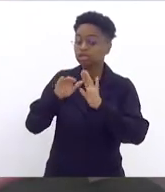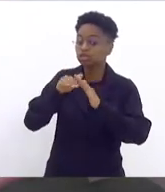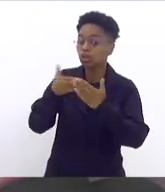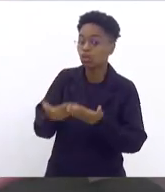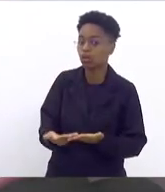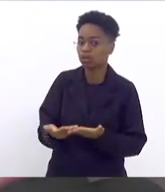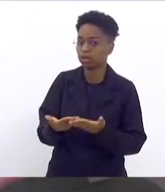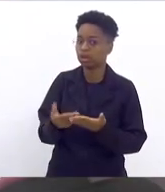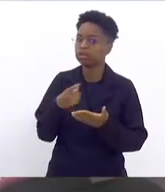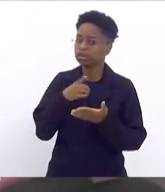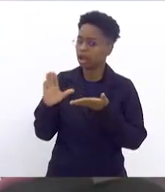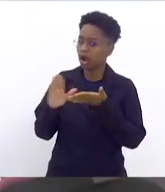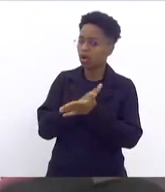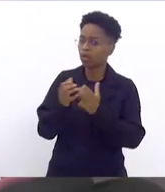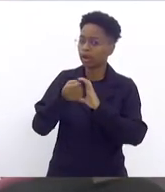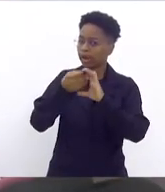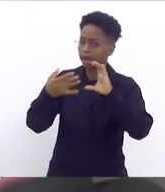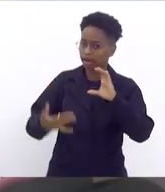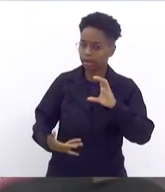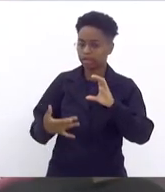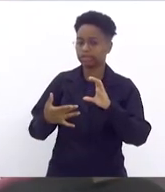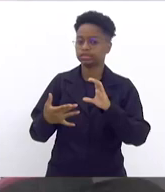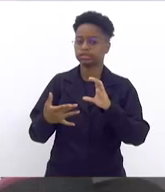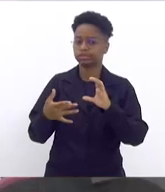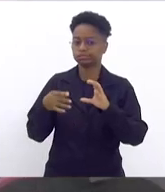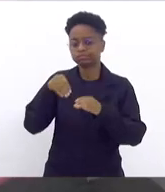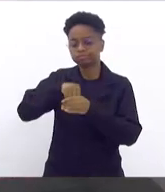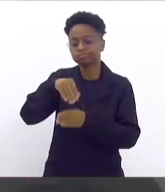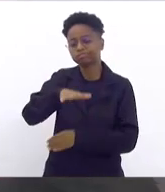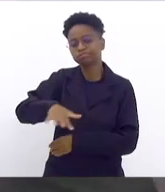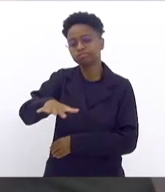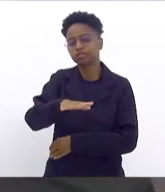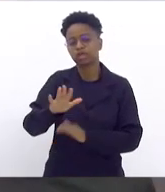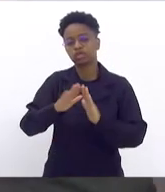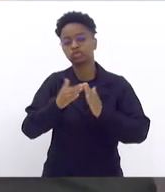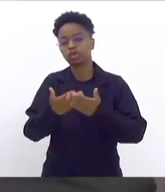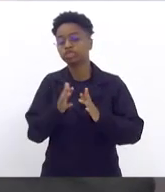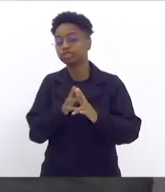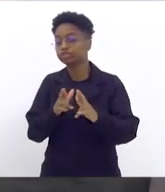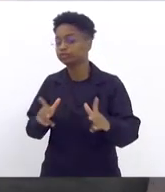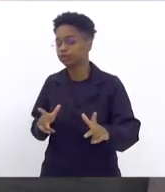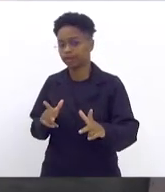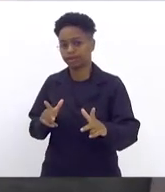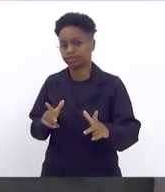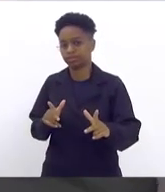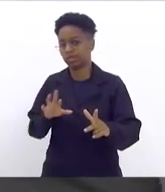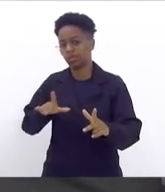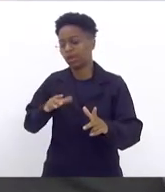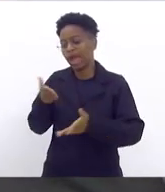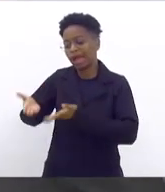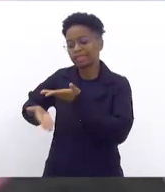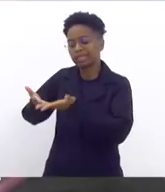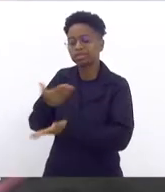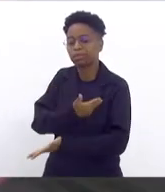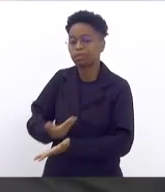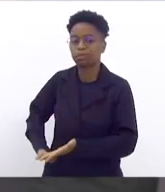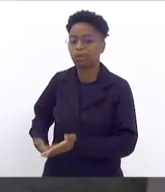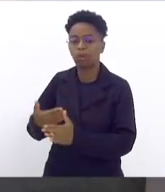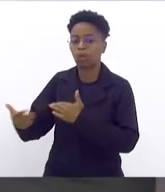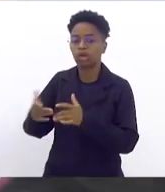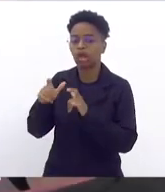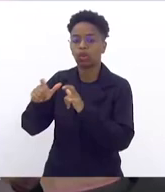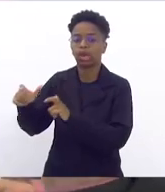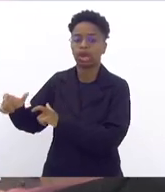aí existem algumas particularidades que tangem ali ao ambiente escolar, que são diferentes do simples atendimento público que se dá em qualquer